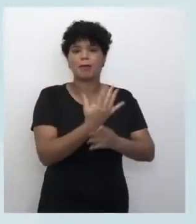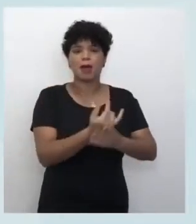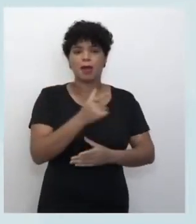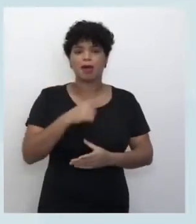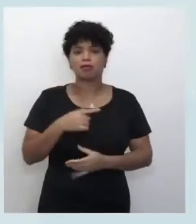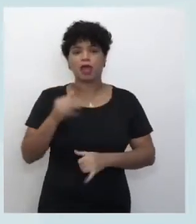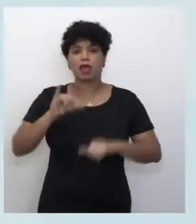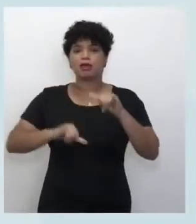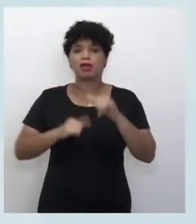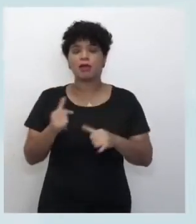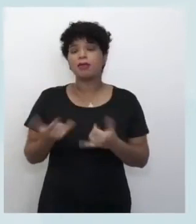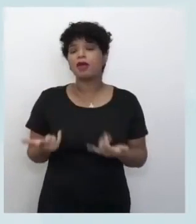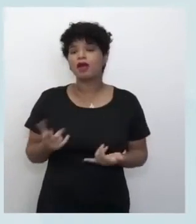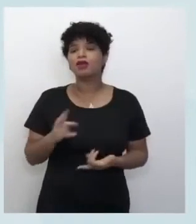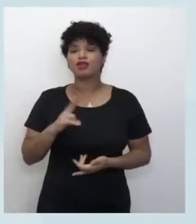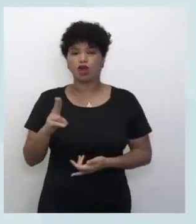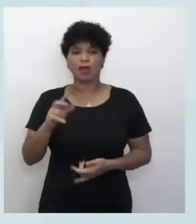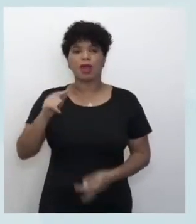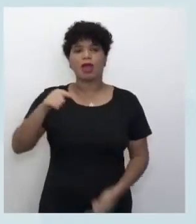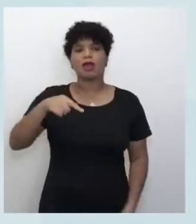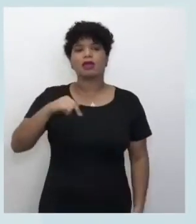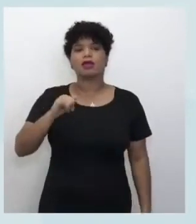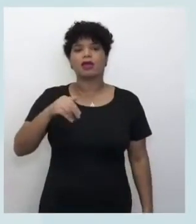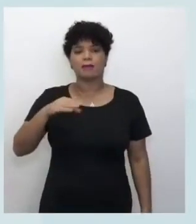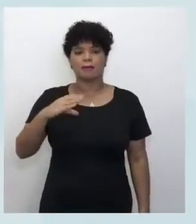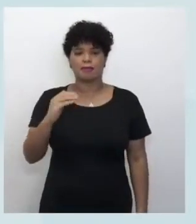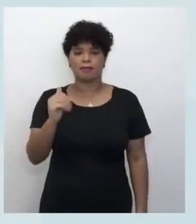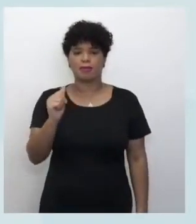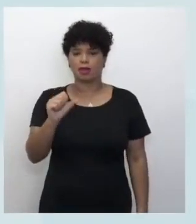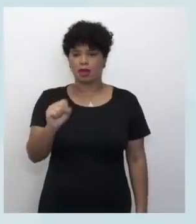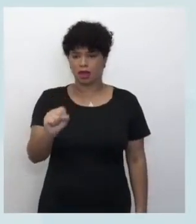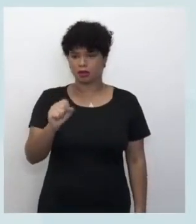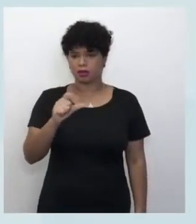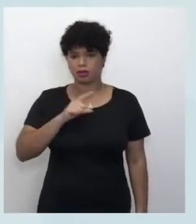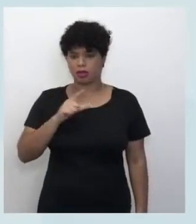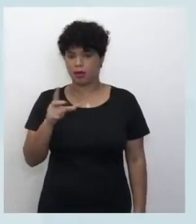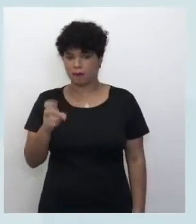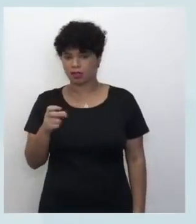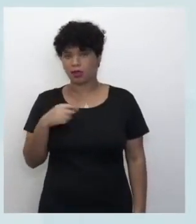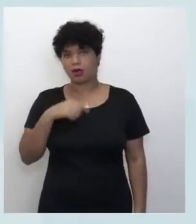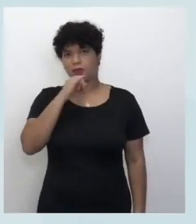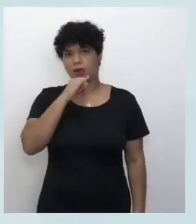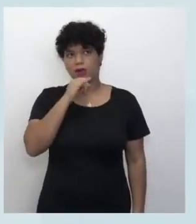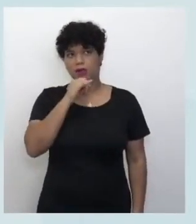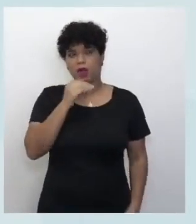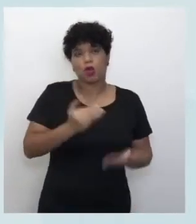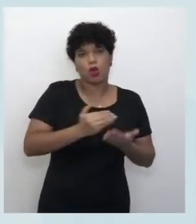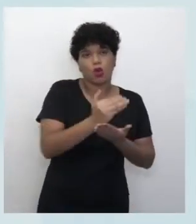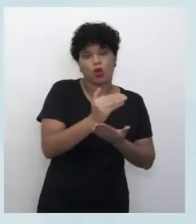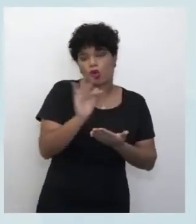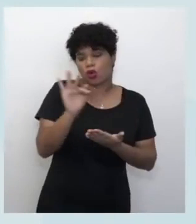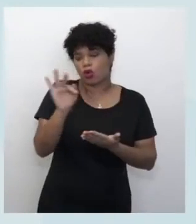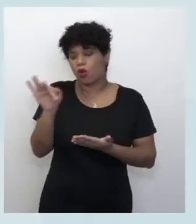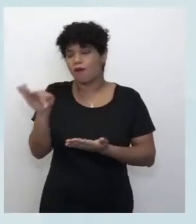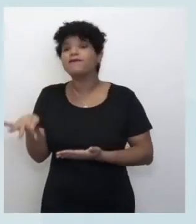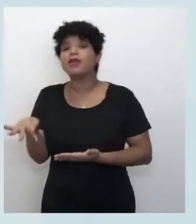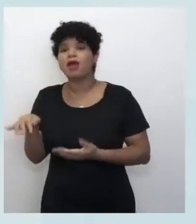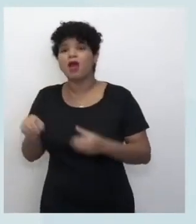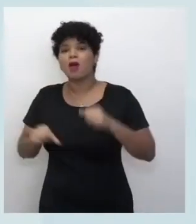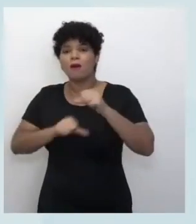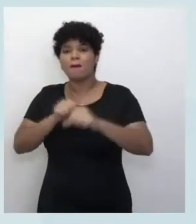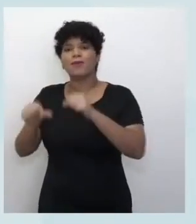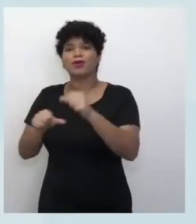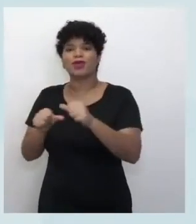também chamadas de reações químicas, né? Então nós temos aí, pois o estado final é constituído por